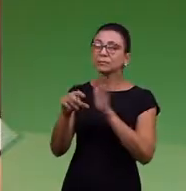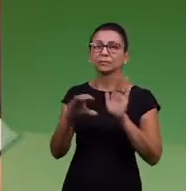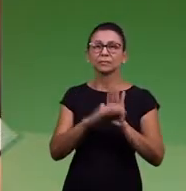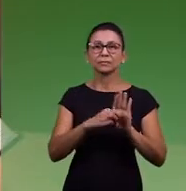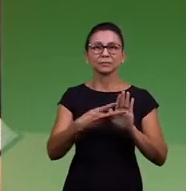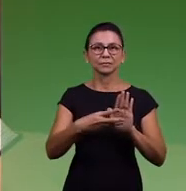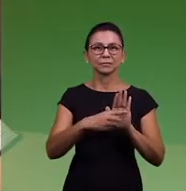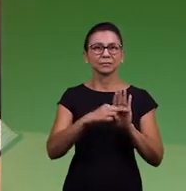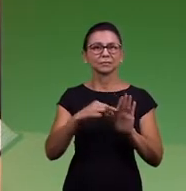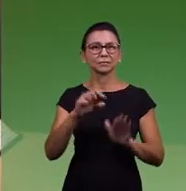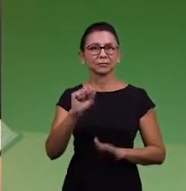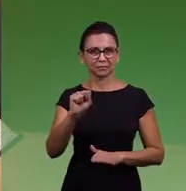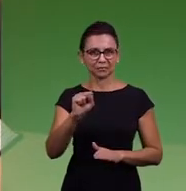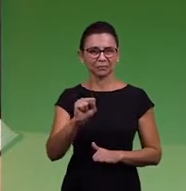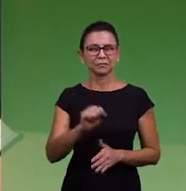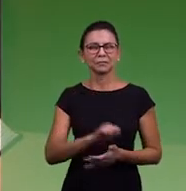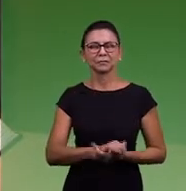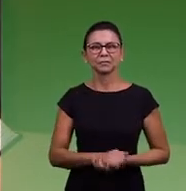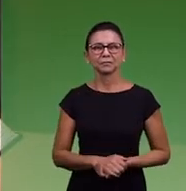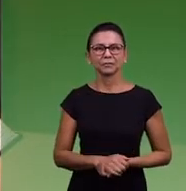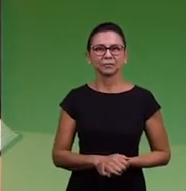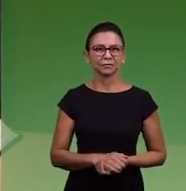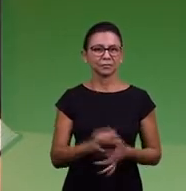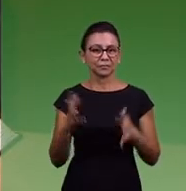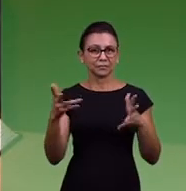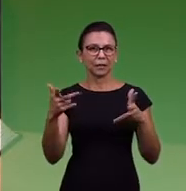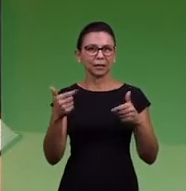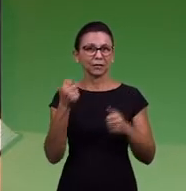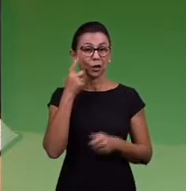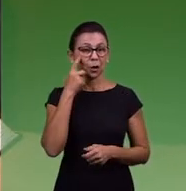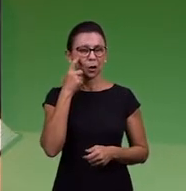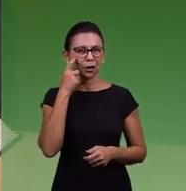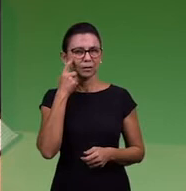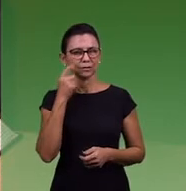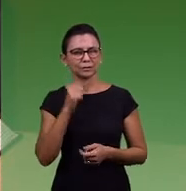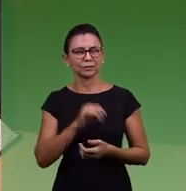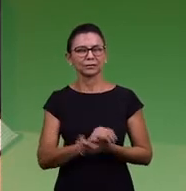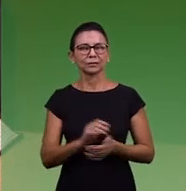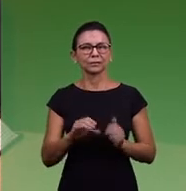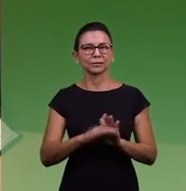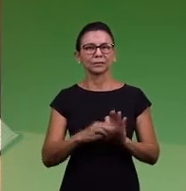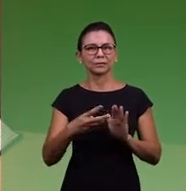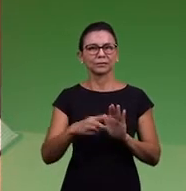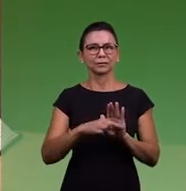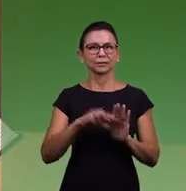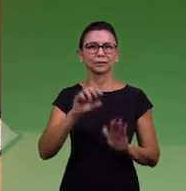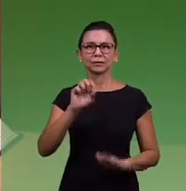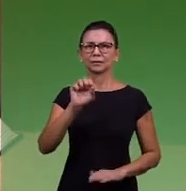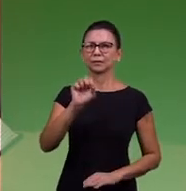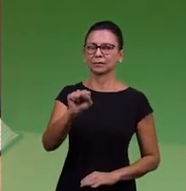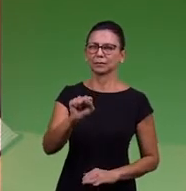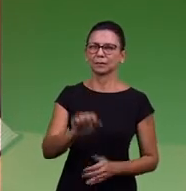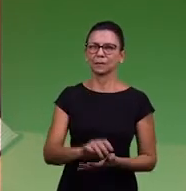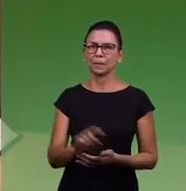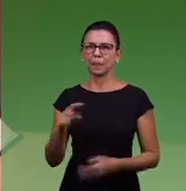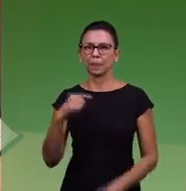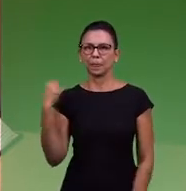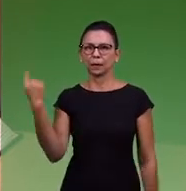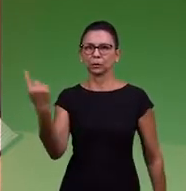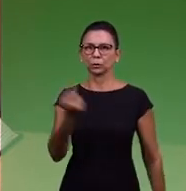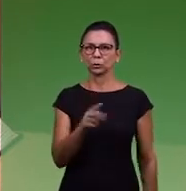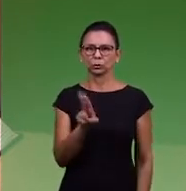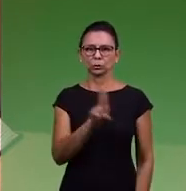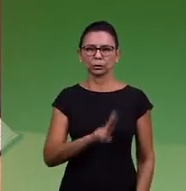3, versículo 8. Você pega o versículo 8, olha que coisa maravilhosa no capítulo 3, versículo 8, quando diz assim: todos armados